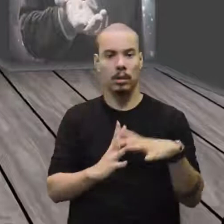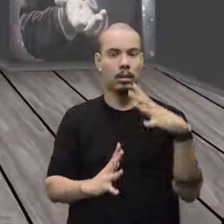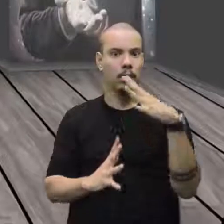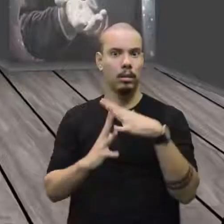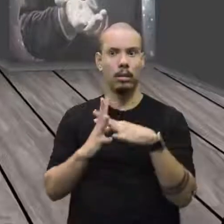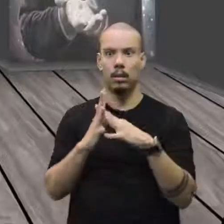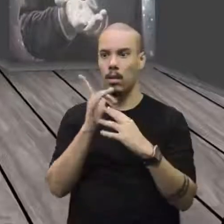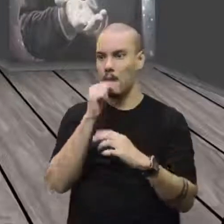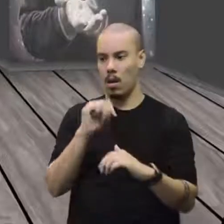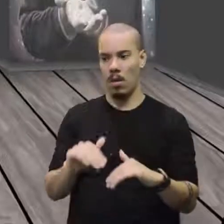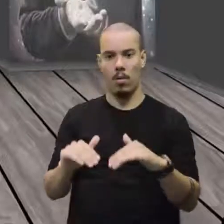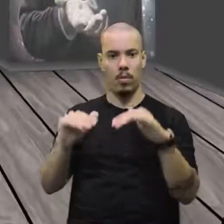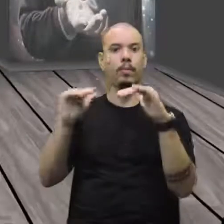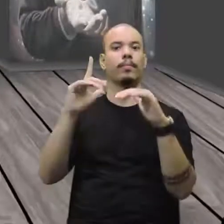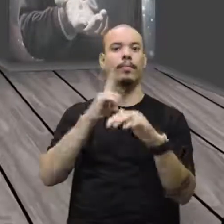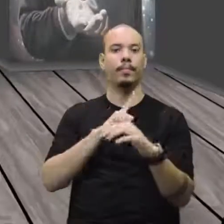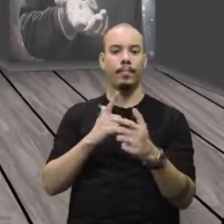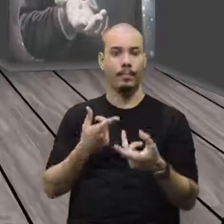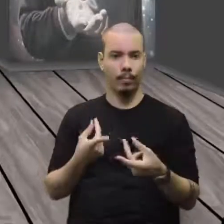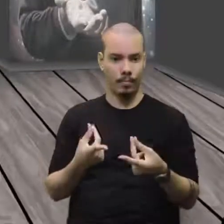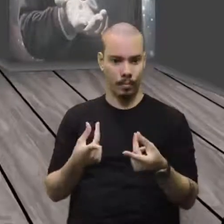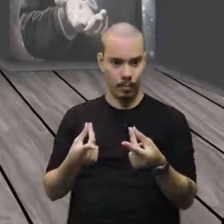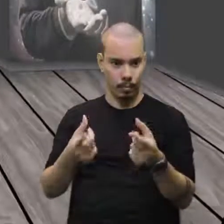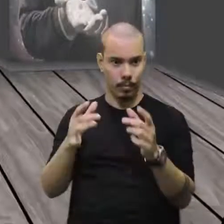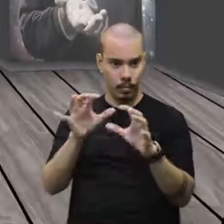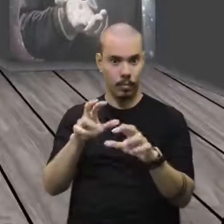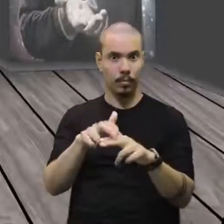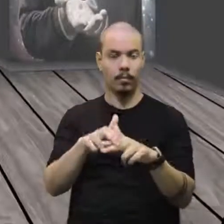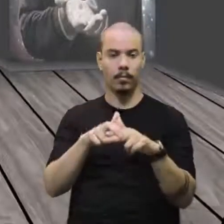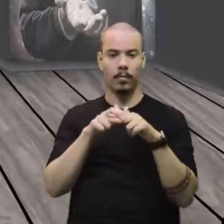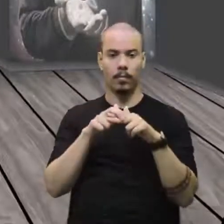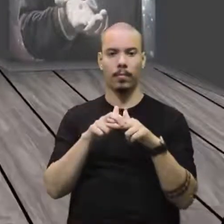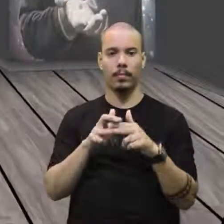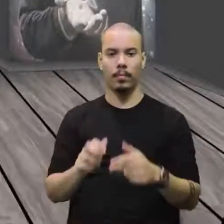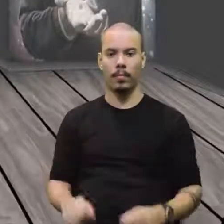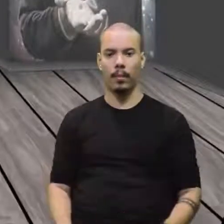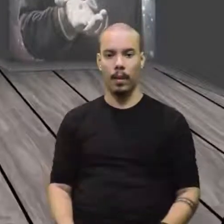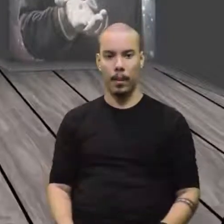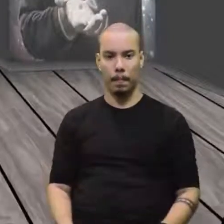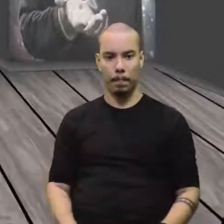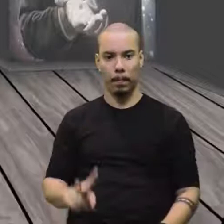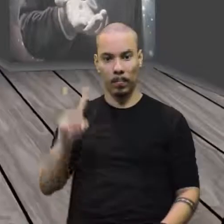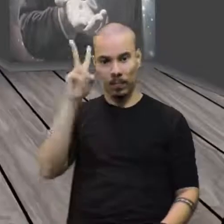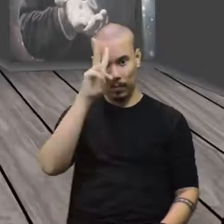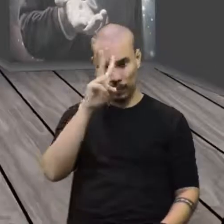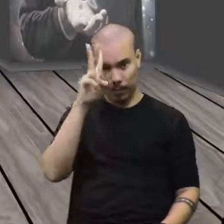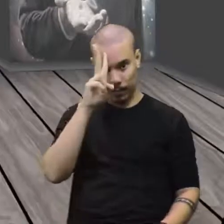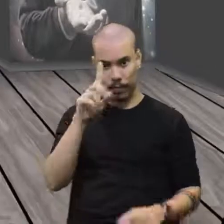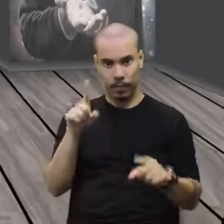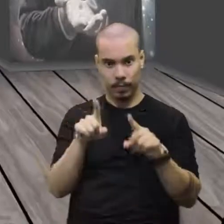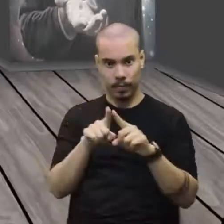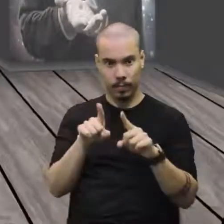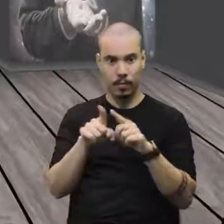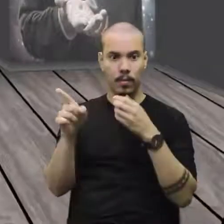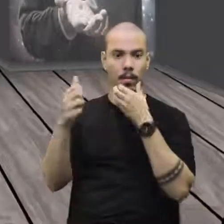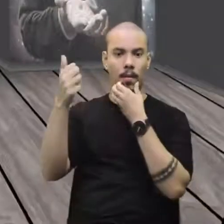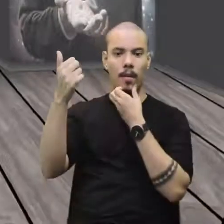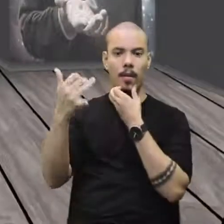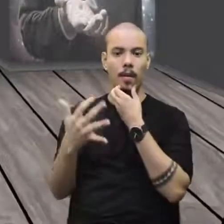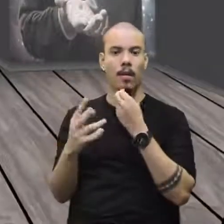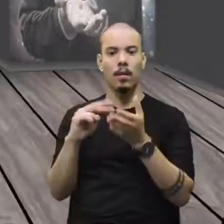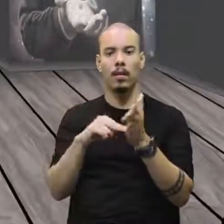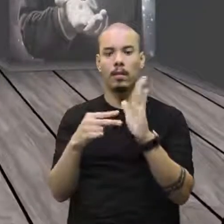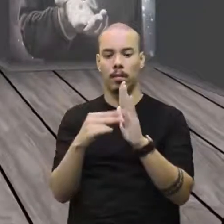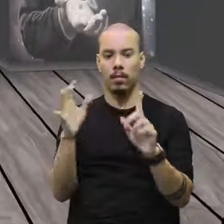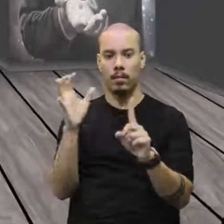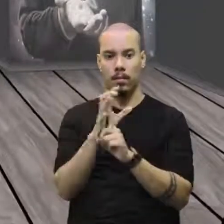Então elas têm um reservatório para manter isso aí. Exato. É por isso. Então, por isso o reservatório. Entre essa parte, como eu falei, do impacto, né?